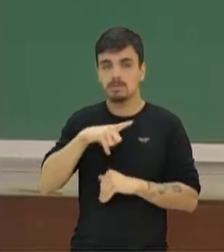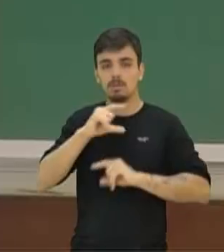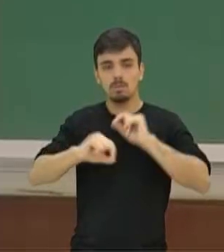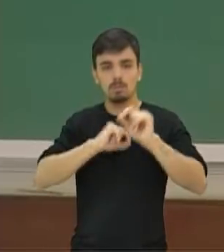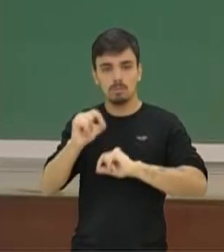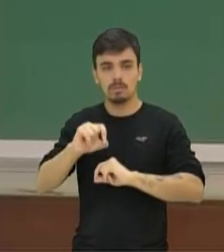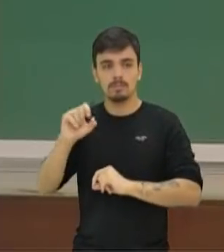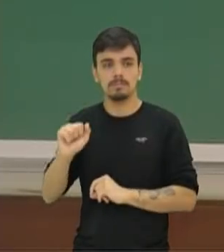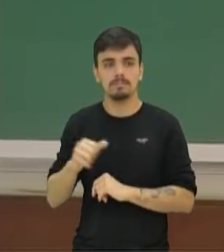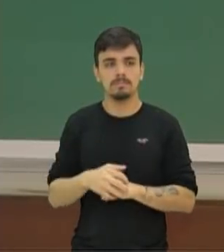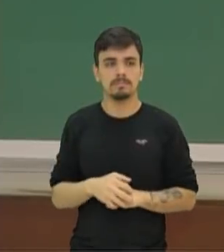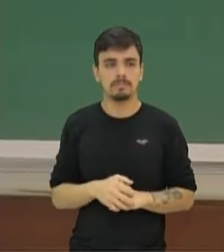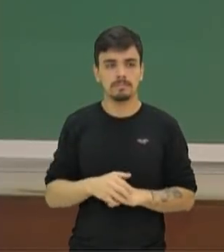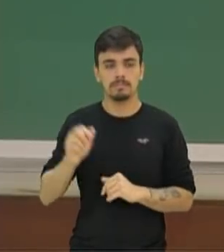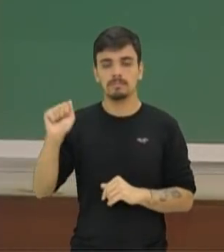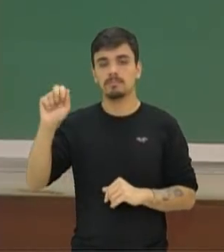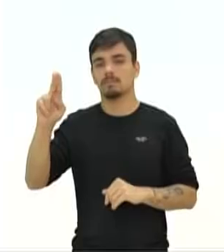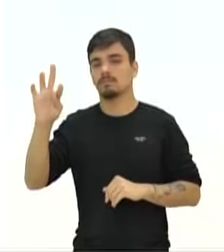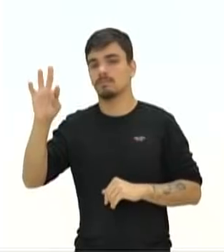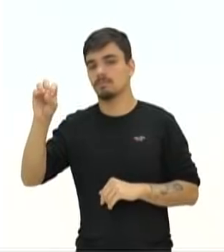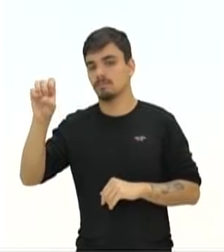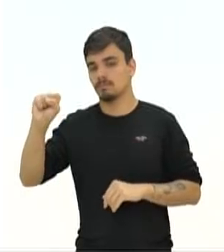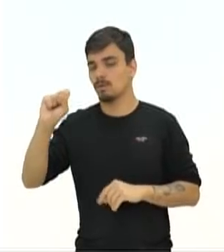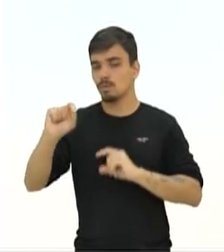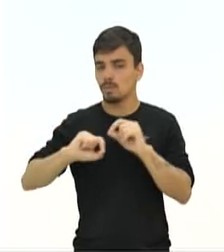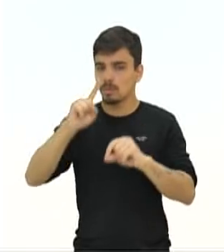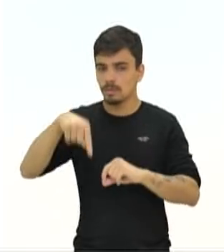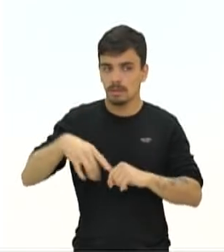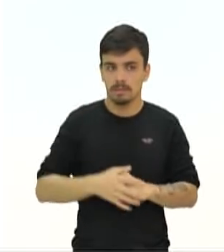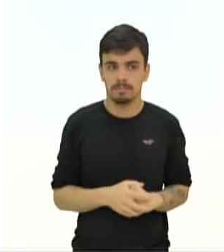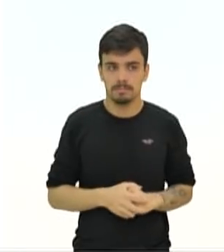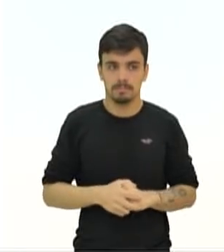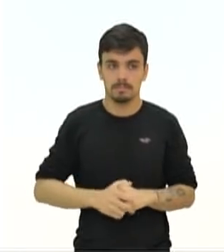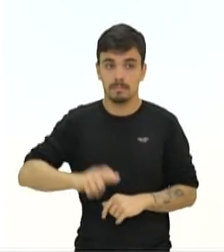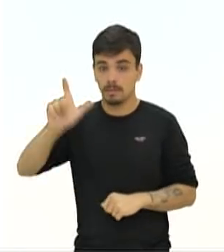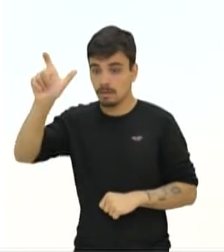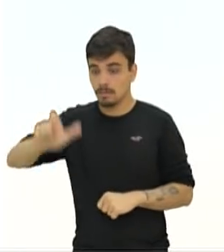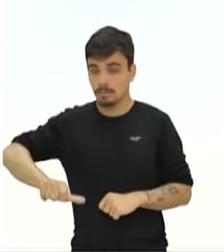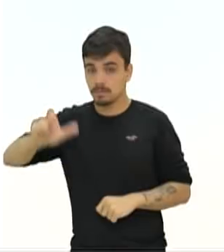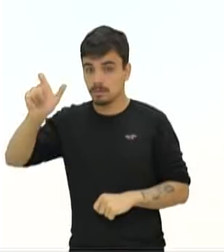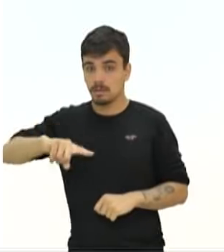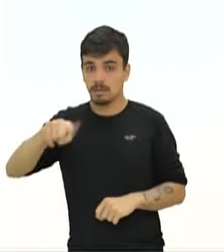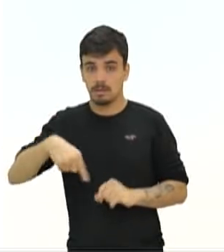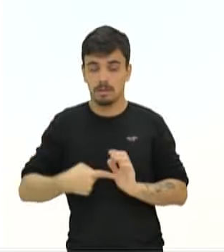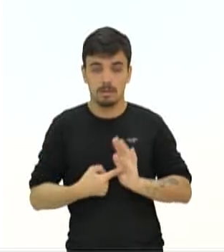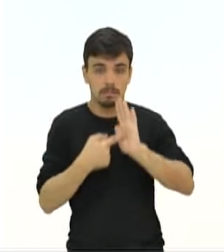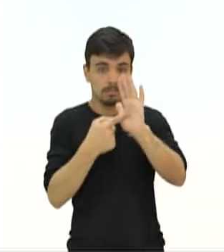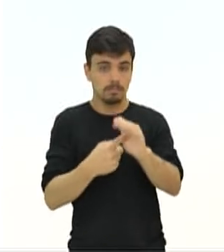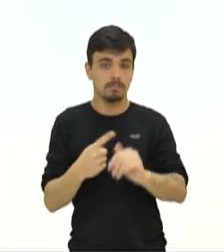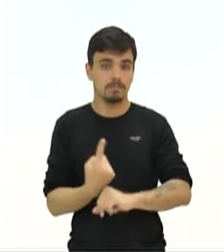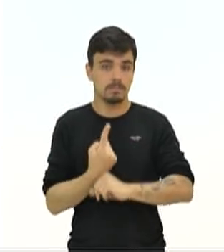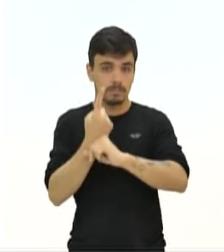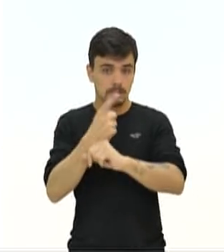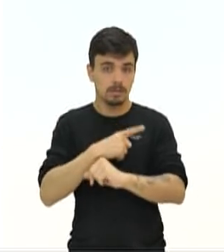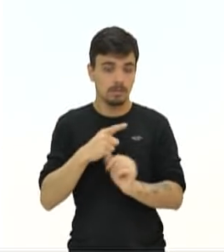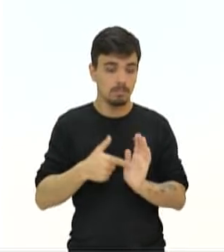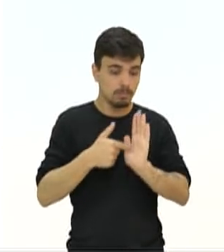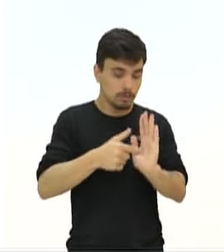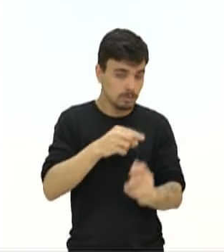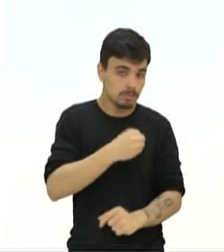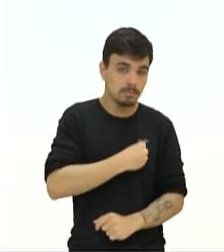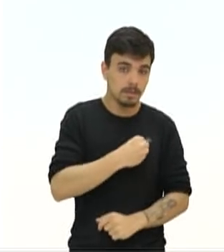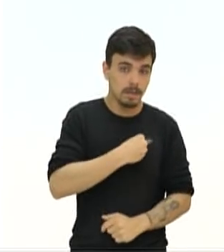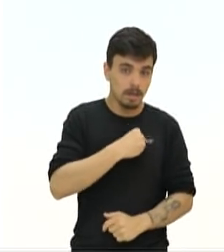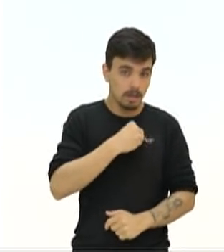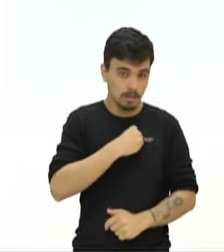os autos. O que seriam esses autos? Então, vamos lá. As personagens são alegóricas, apresentando pecados e